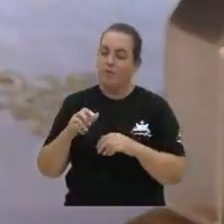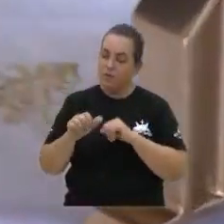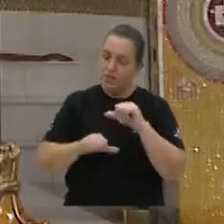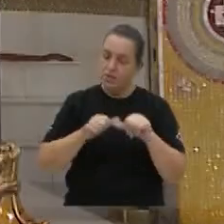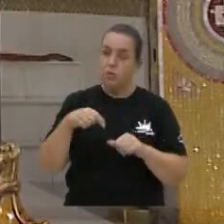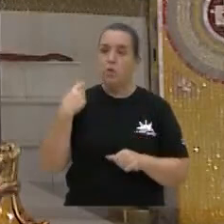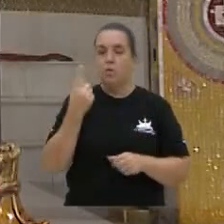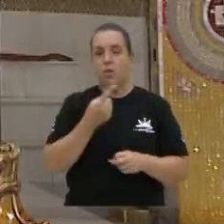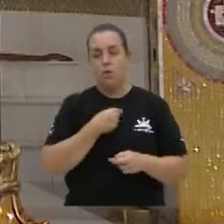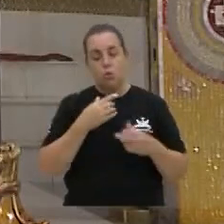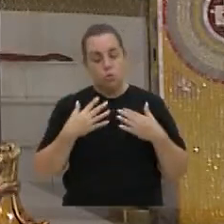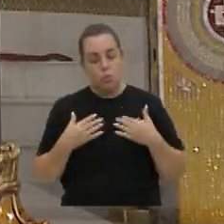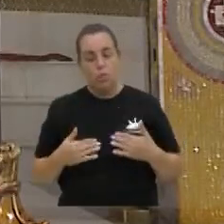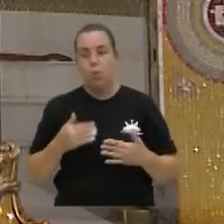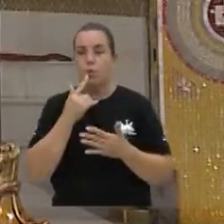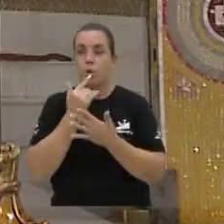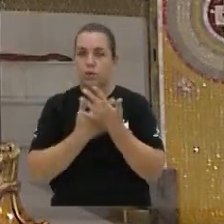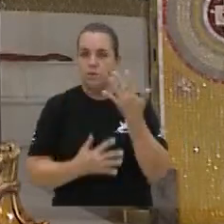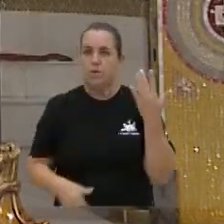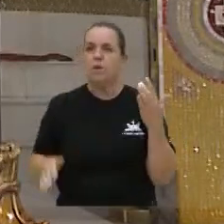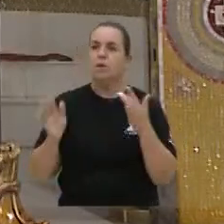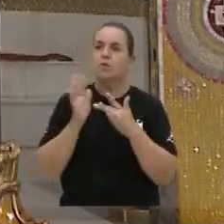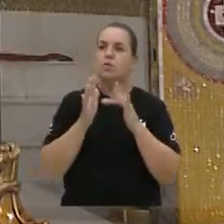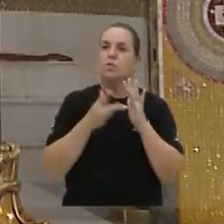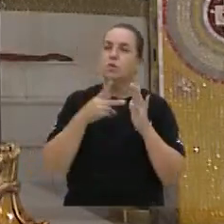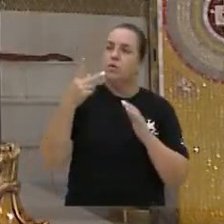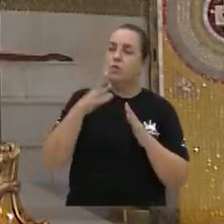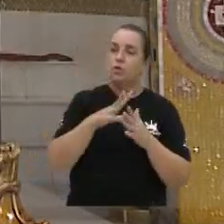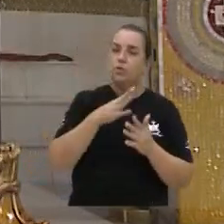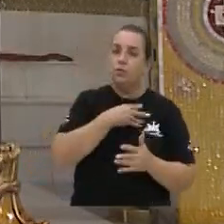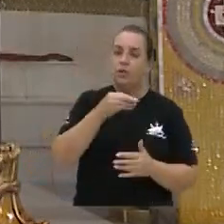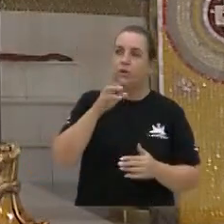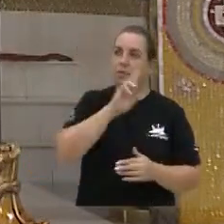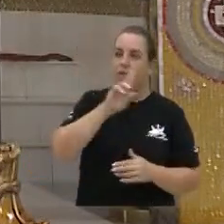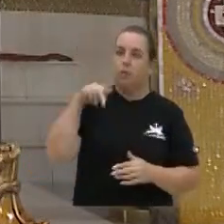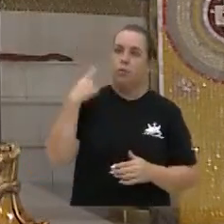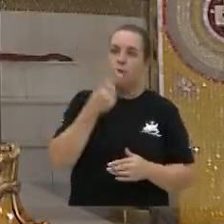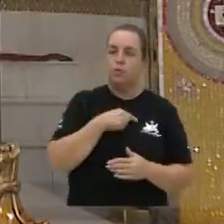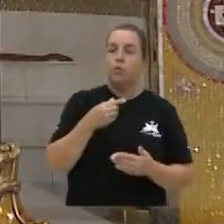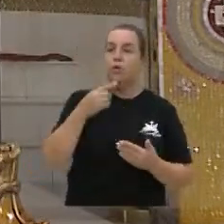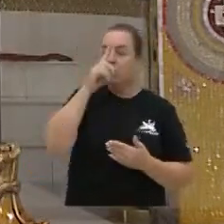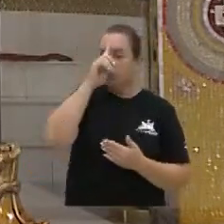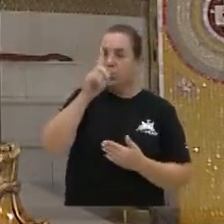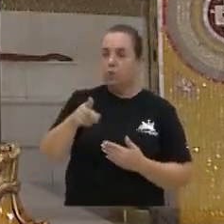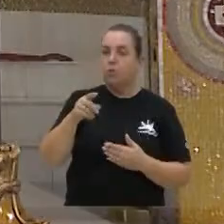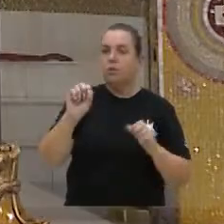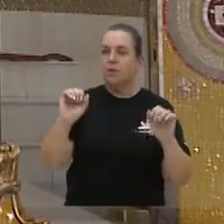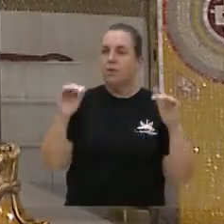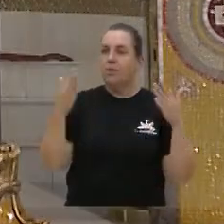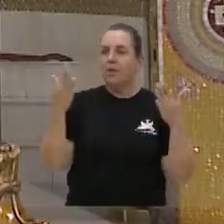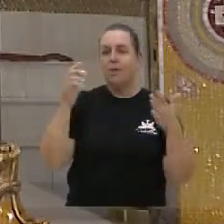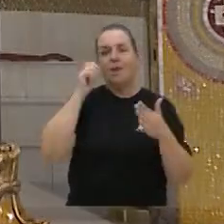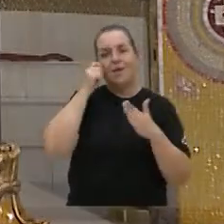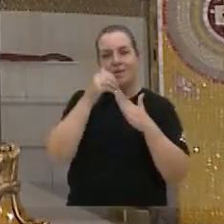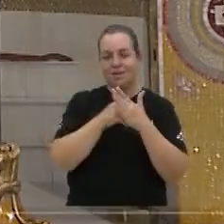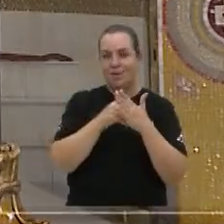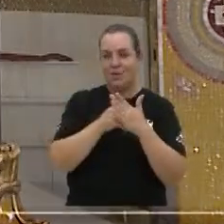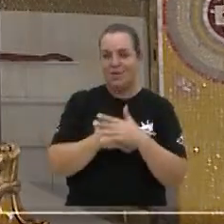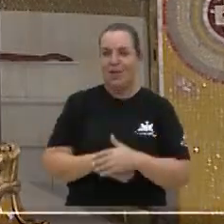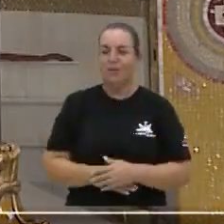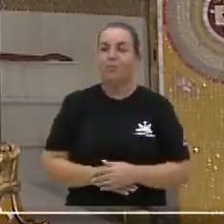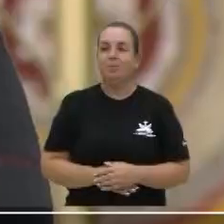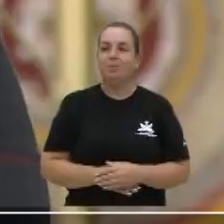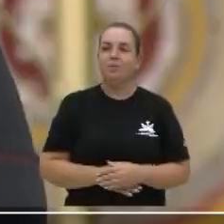se tornem o corpo, o sangue de Jesus Cristo, vosso Filho e Senhor nosso, que nos mandou celebrar